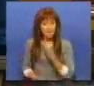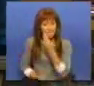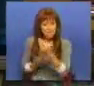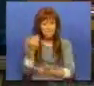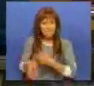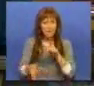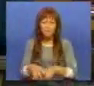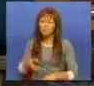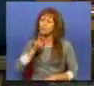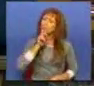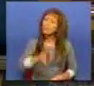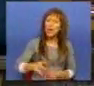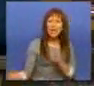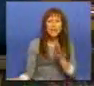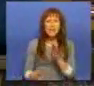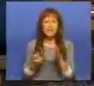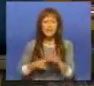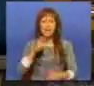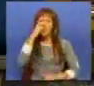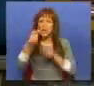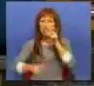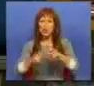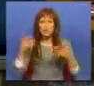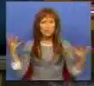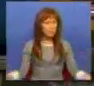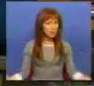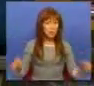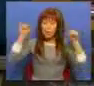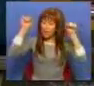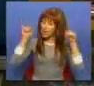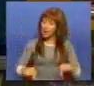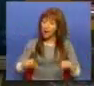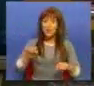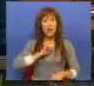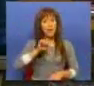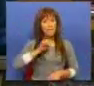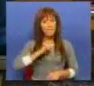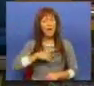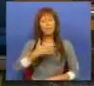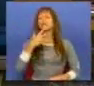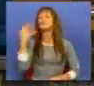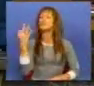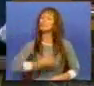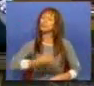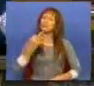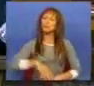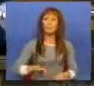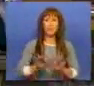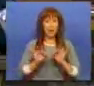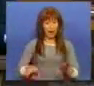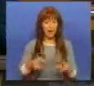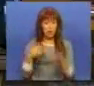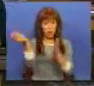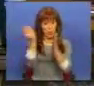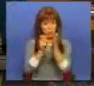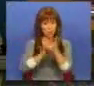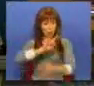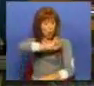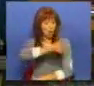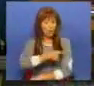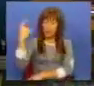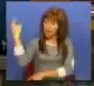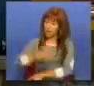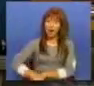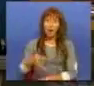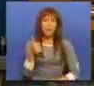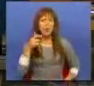e responder às necessidades das pessoas. É esta a nossa convicção. Com este agendamento potestativo